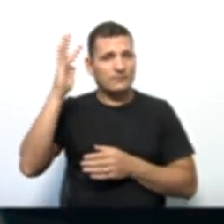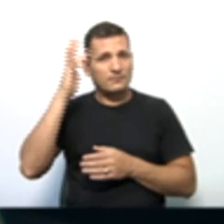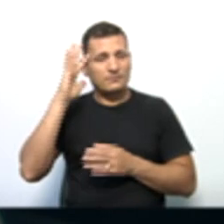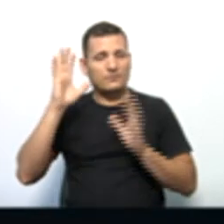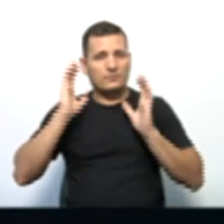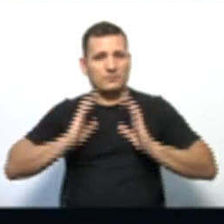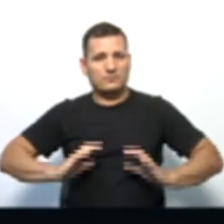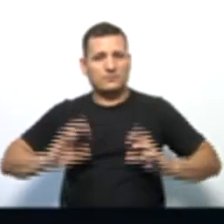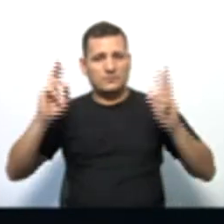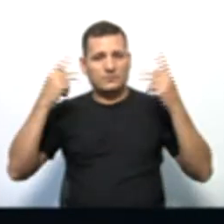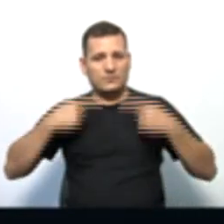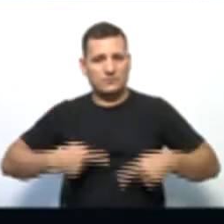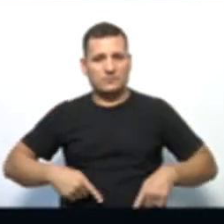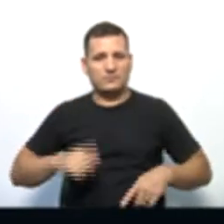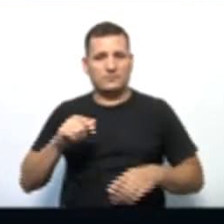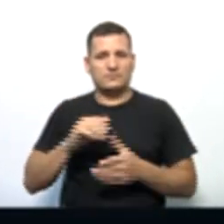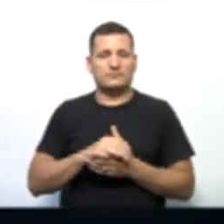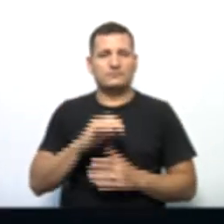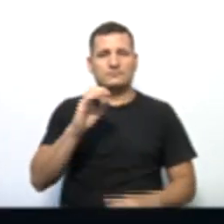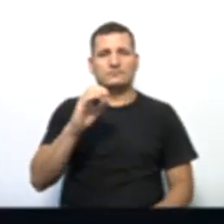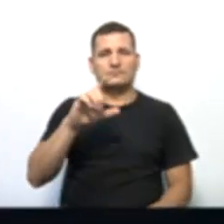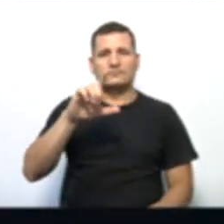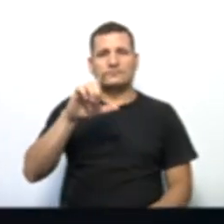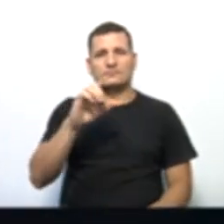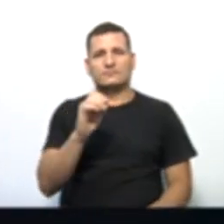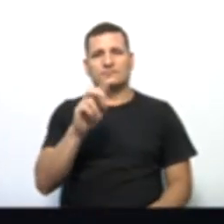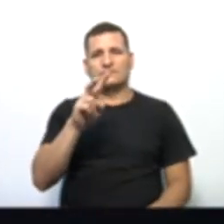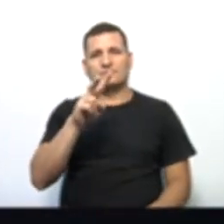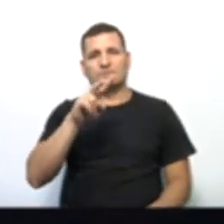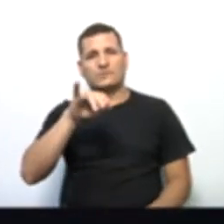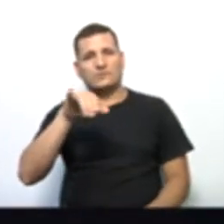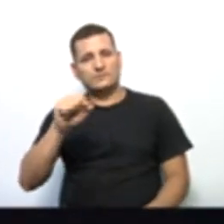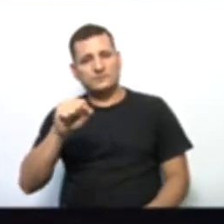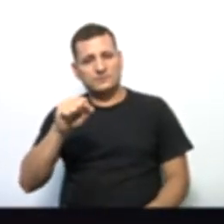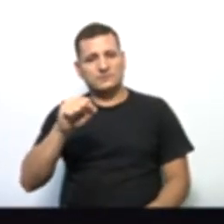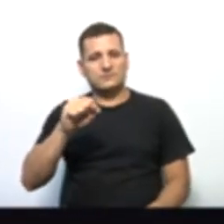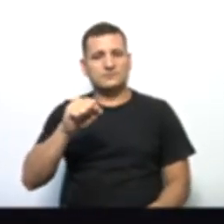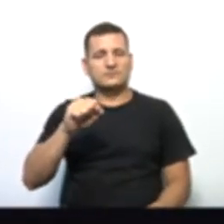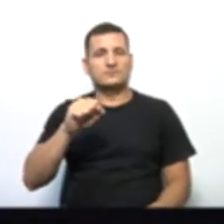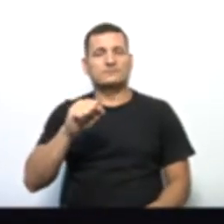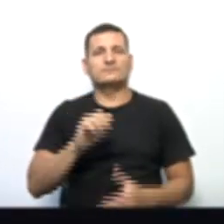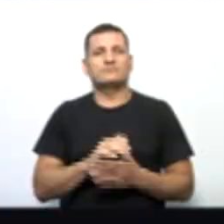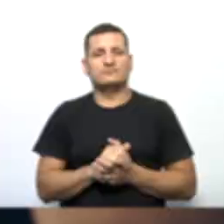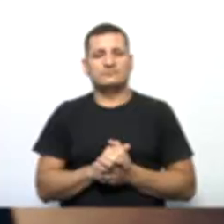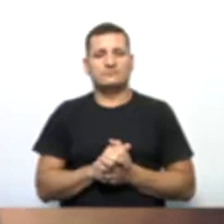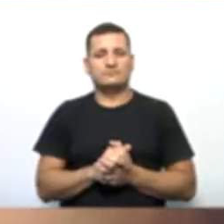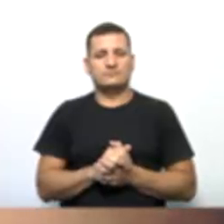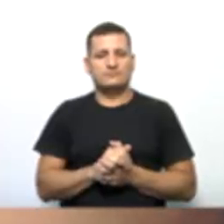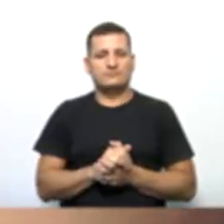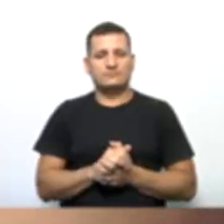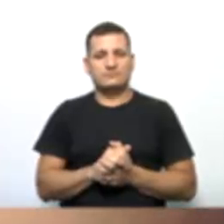condutas humanas, é o professor Dr. Clóvis de Barros Filho, da USP de São Paulo.